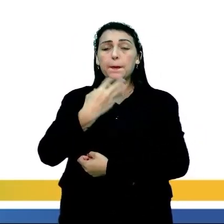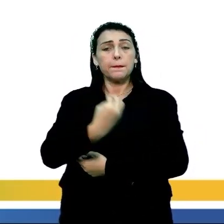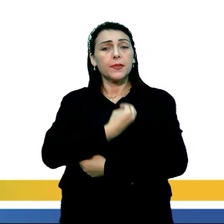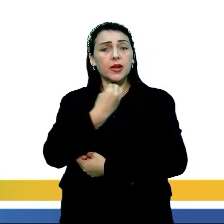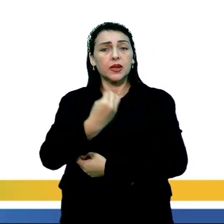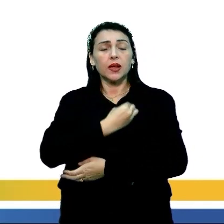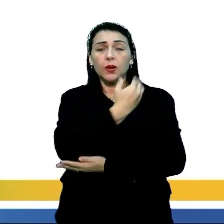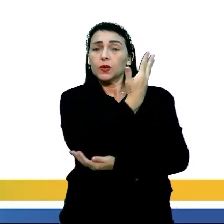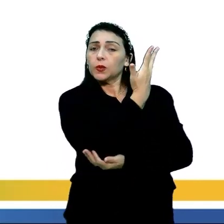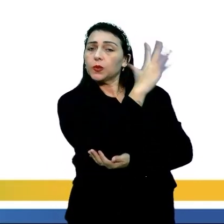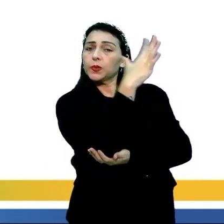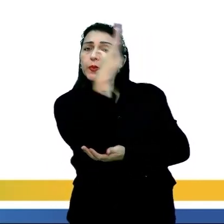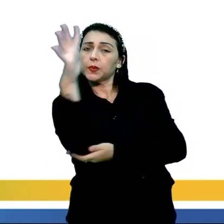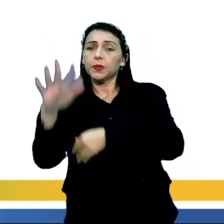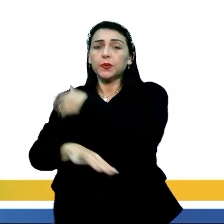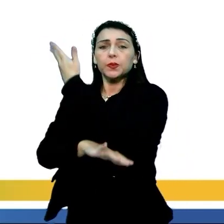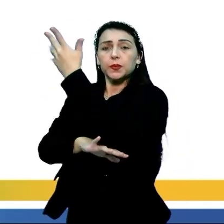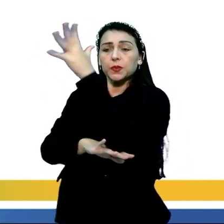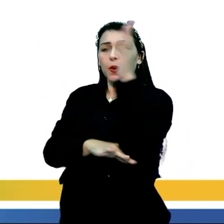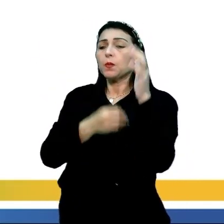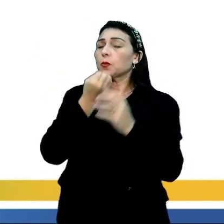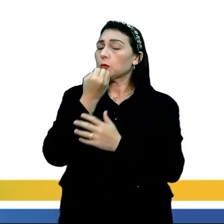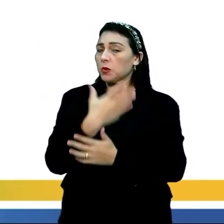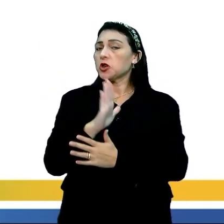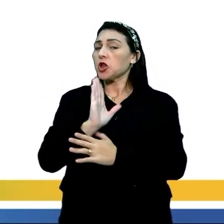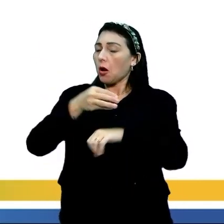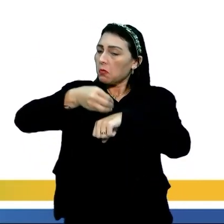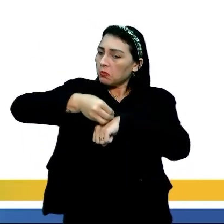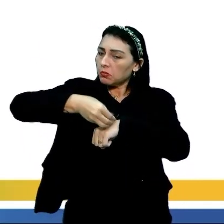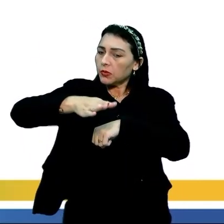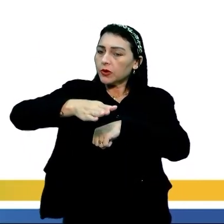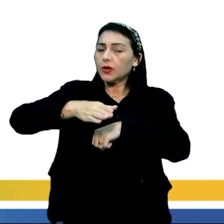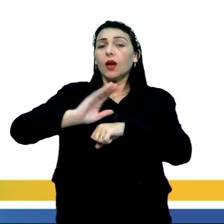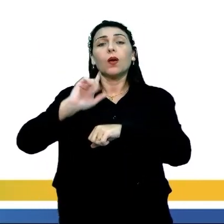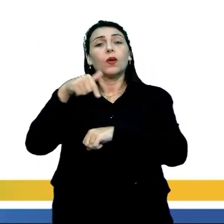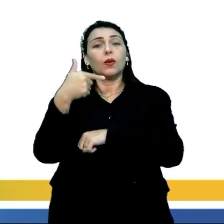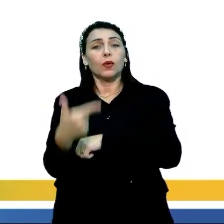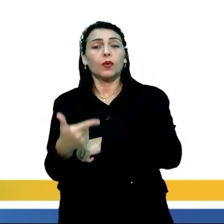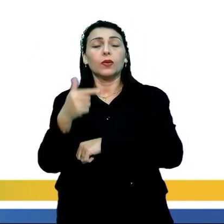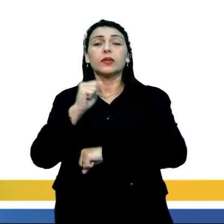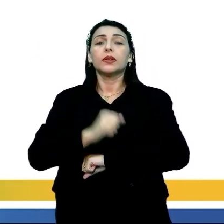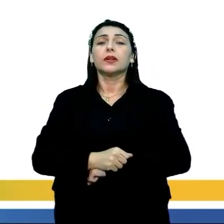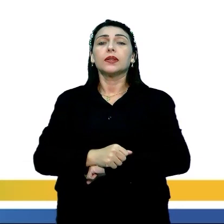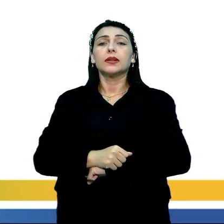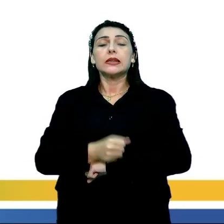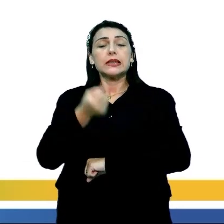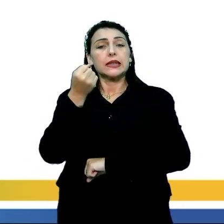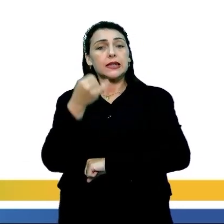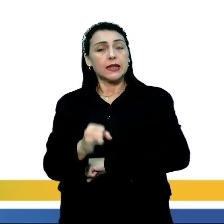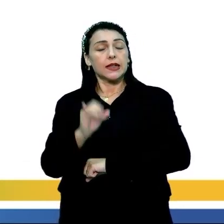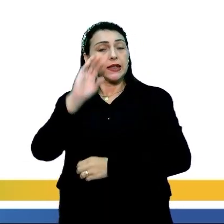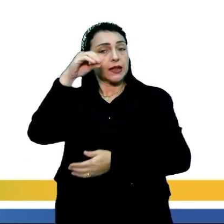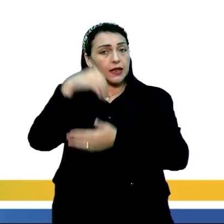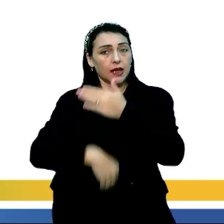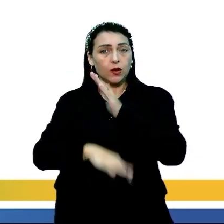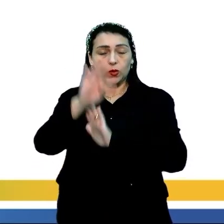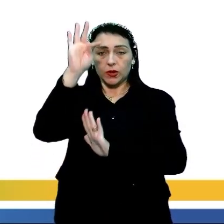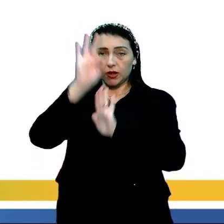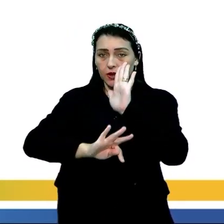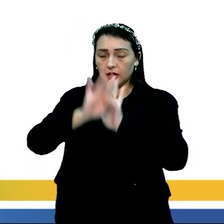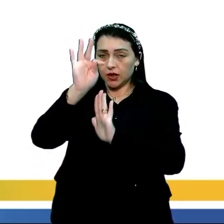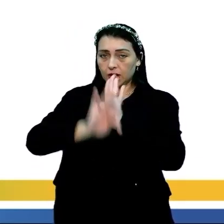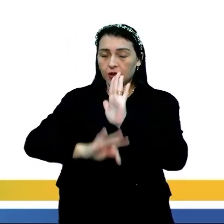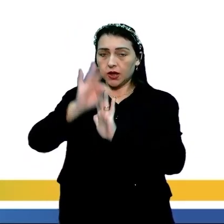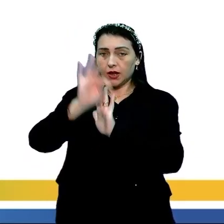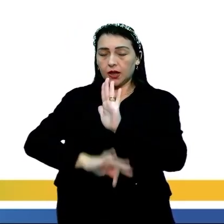de florestas. Muito bem, já é uma dica. Outra coisa que se coloca aqui dentro do texto é